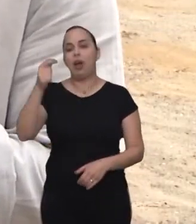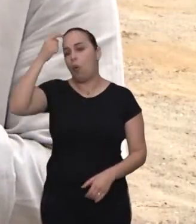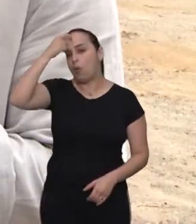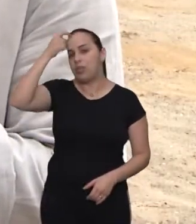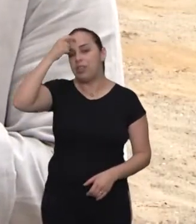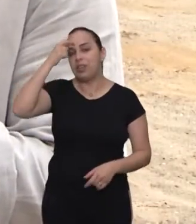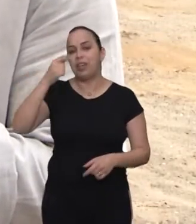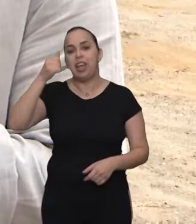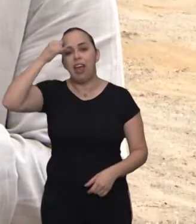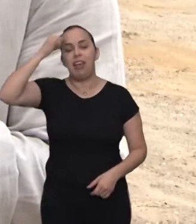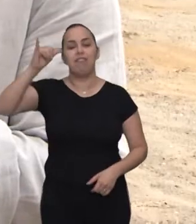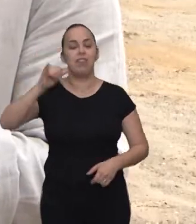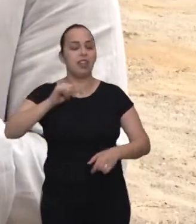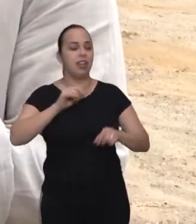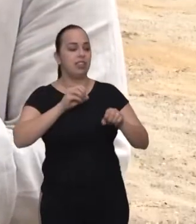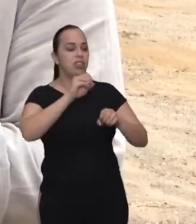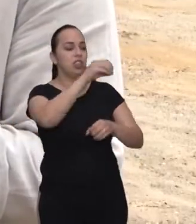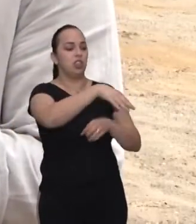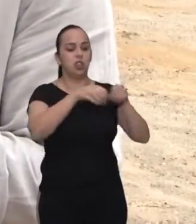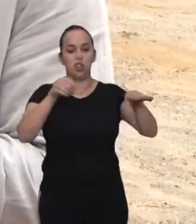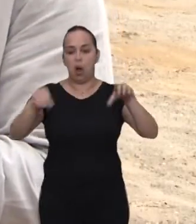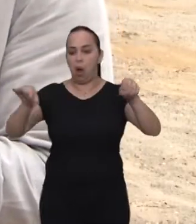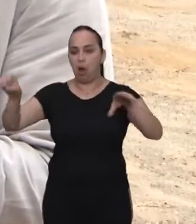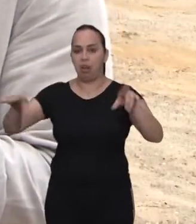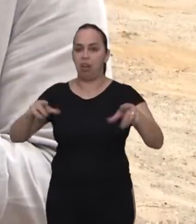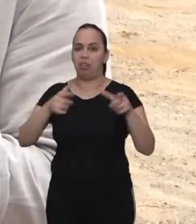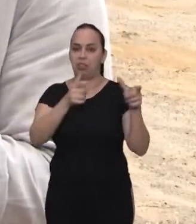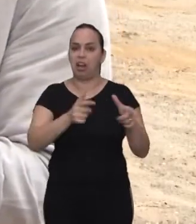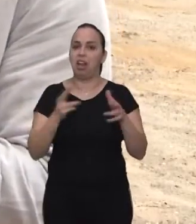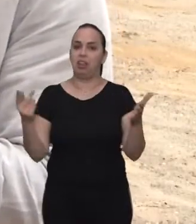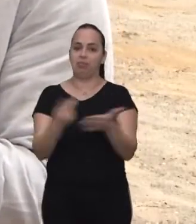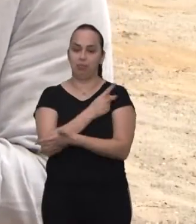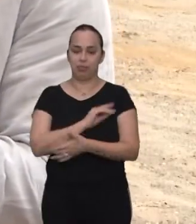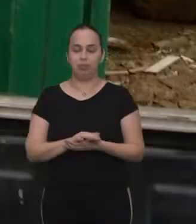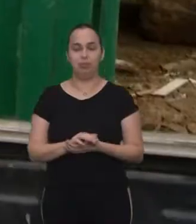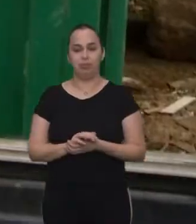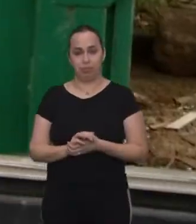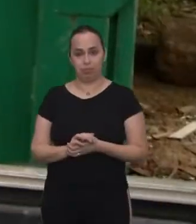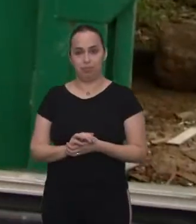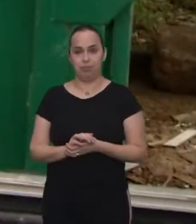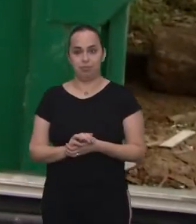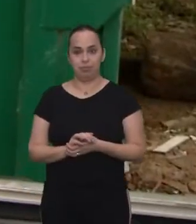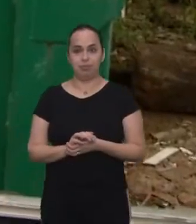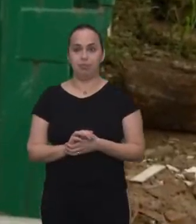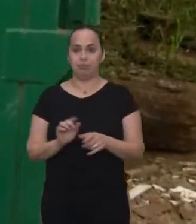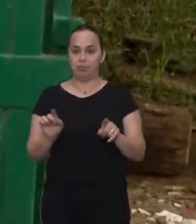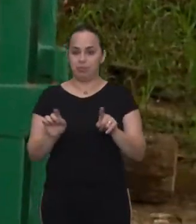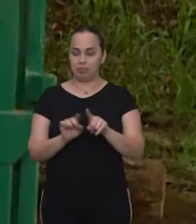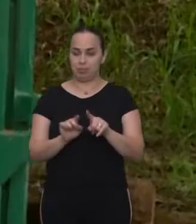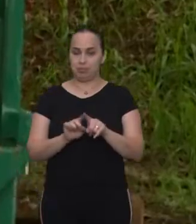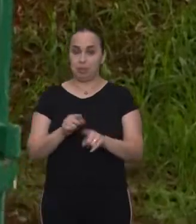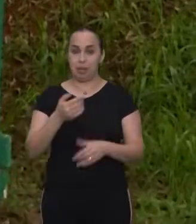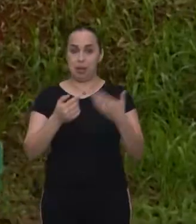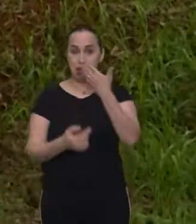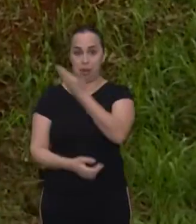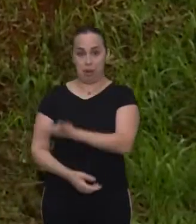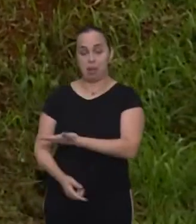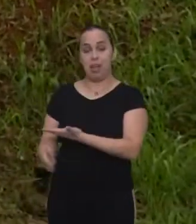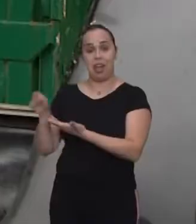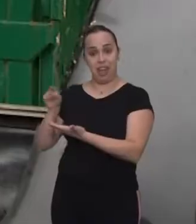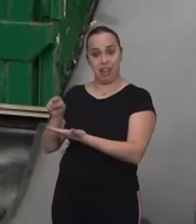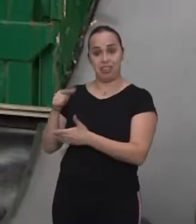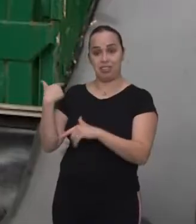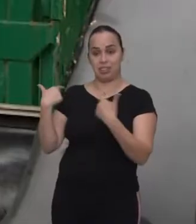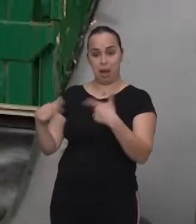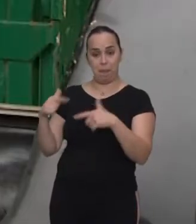em certos locais na cidade e a gente destinar corretamente todos esses resíduos o aumento no descarte de materiais é bom também para